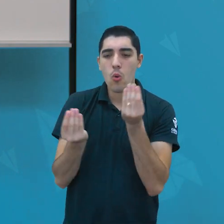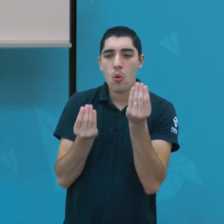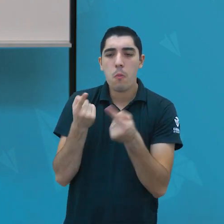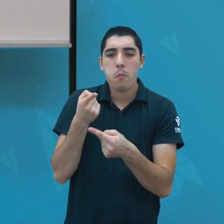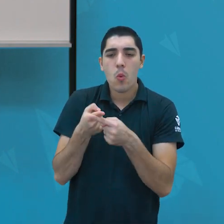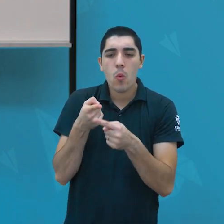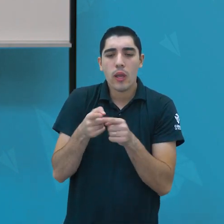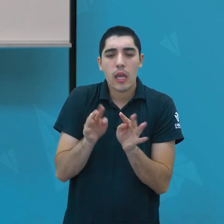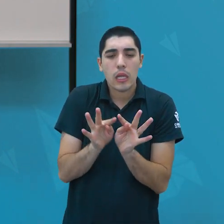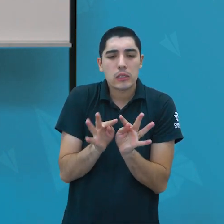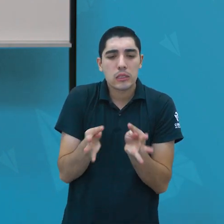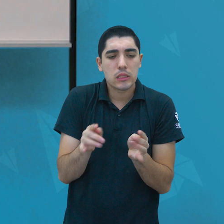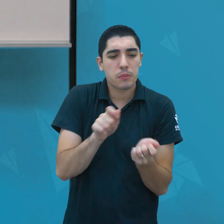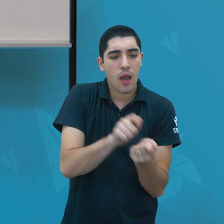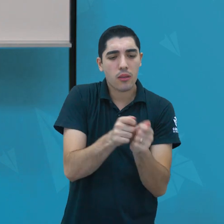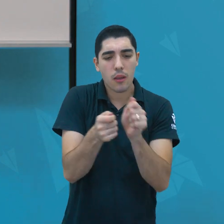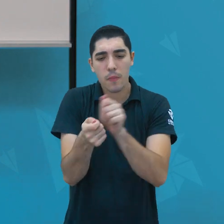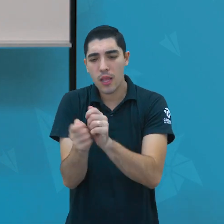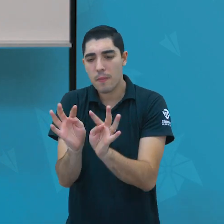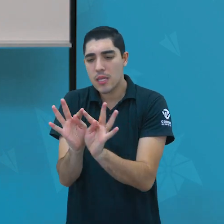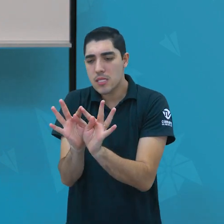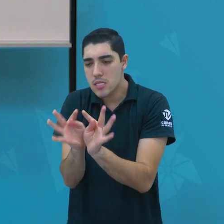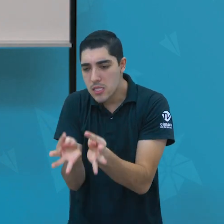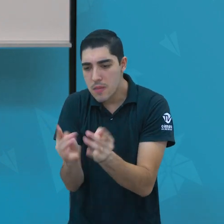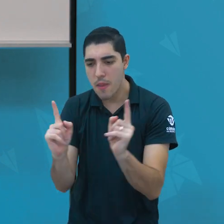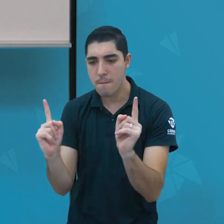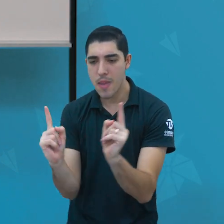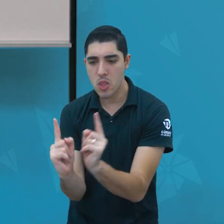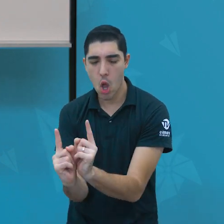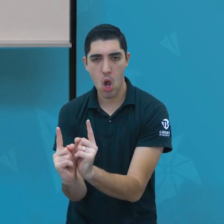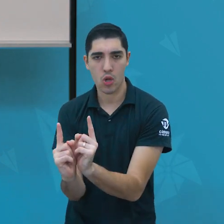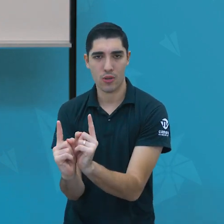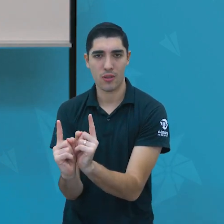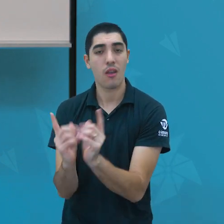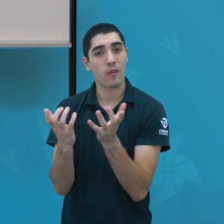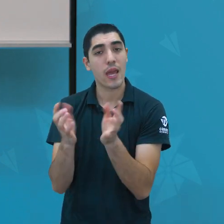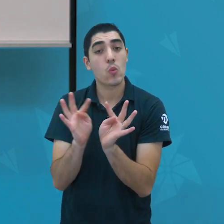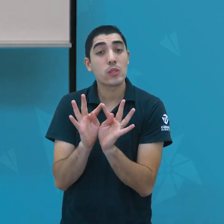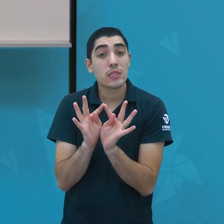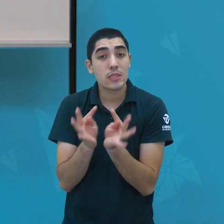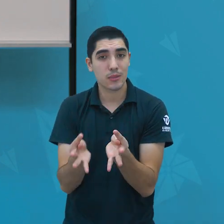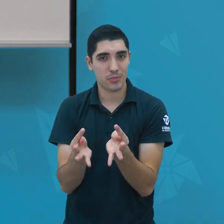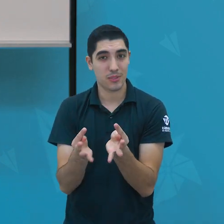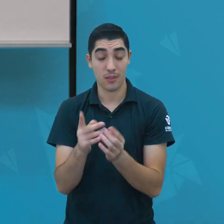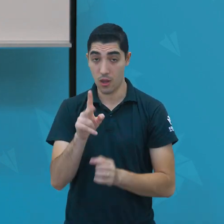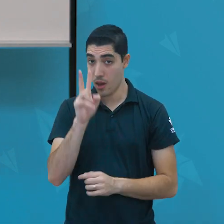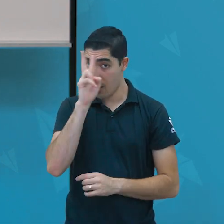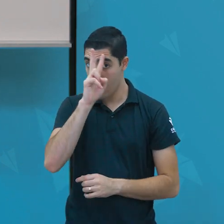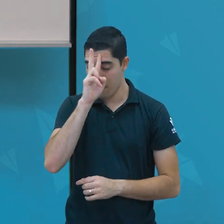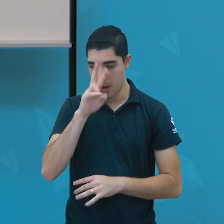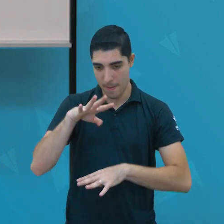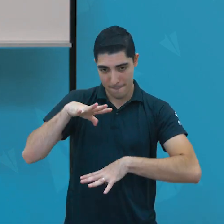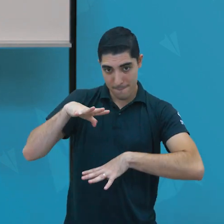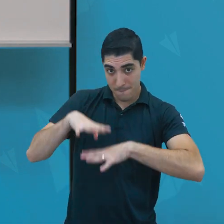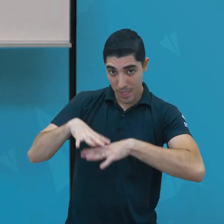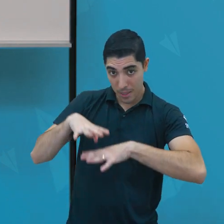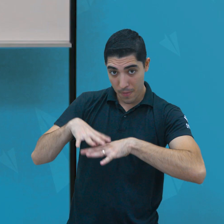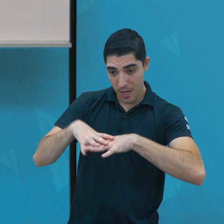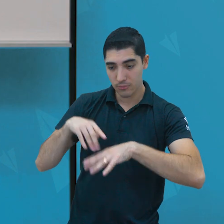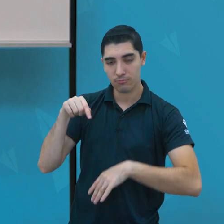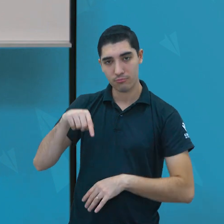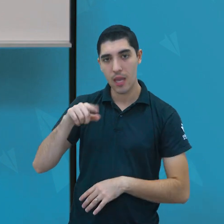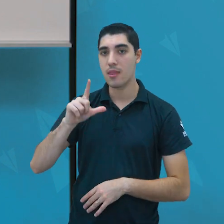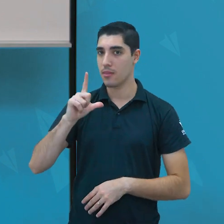sobre simplificação, que eu quero simplificar as coisas, simplificar, tá? Lembre-se que a